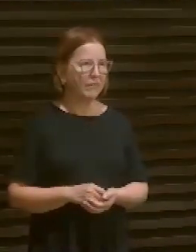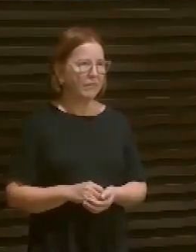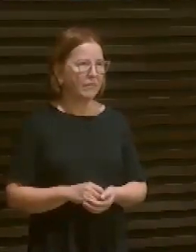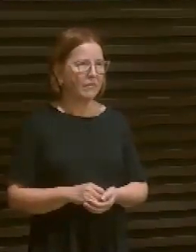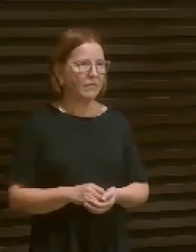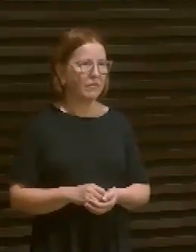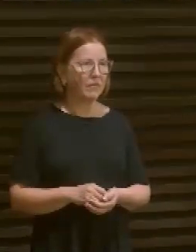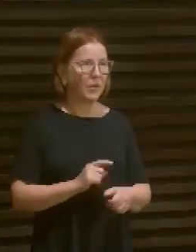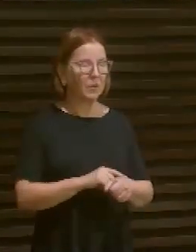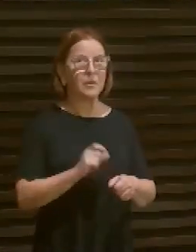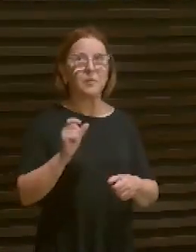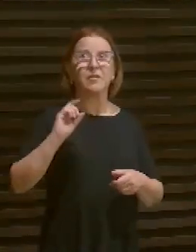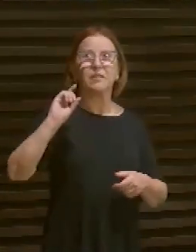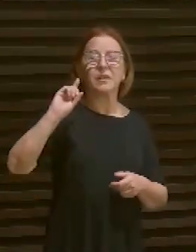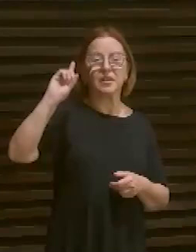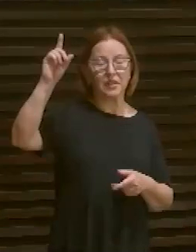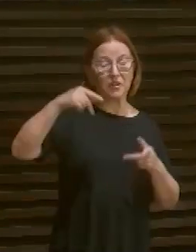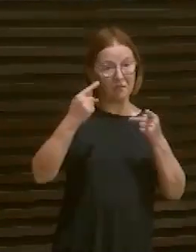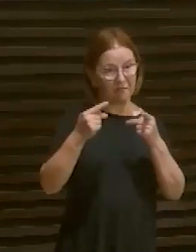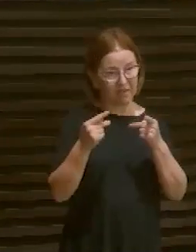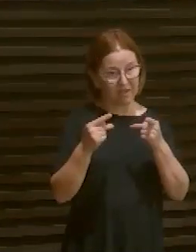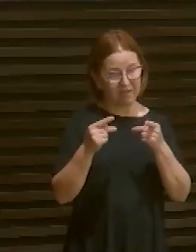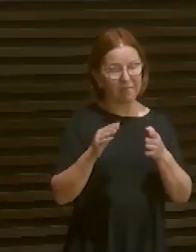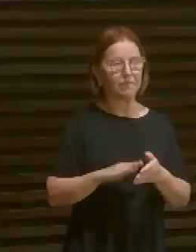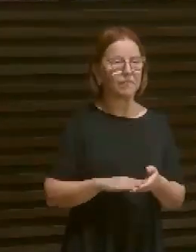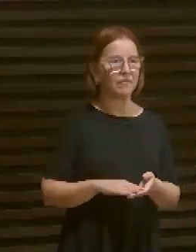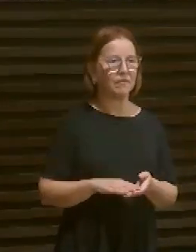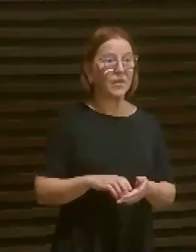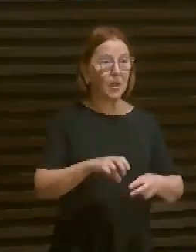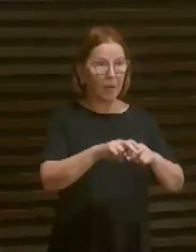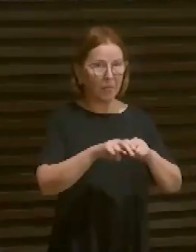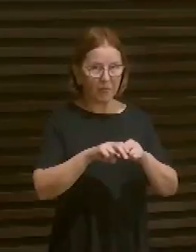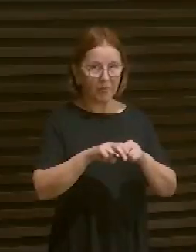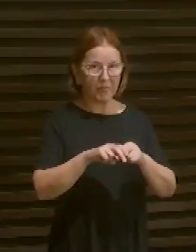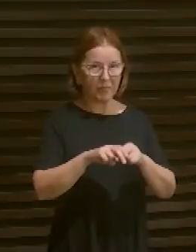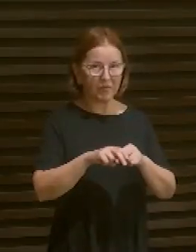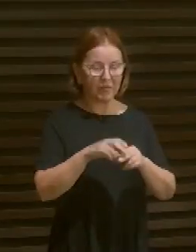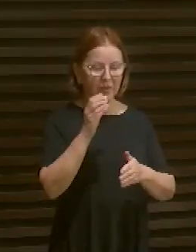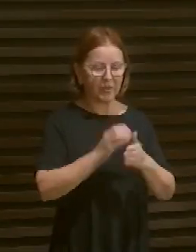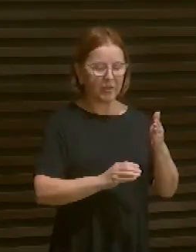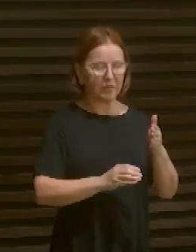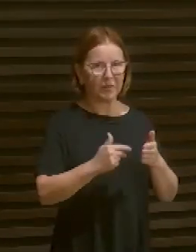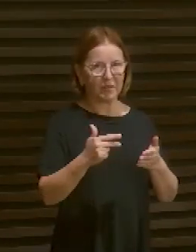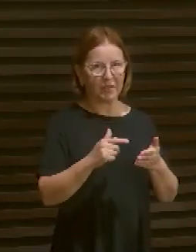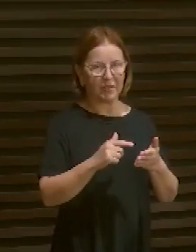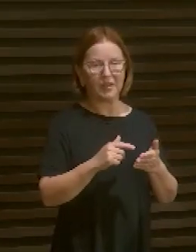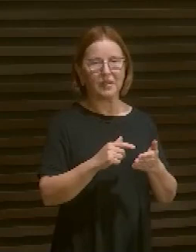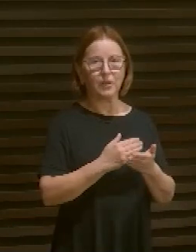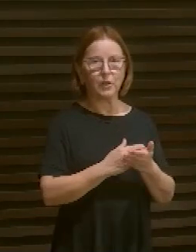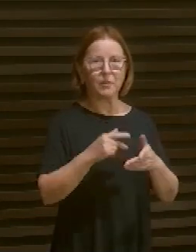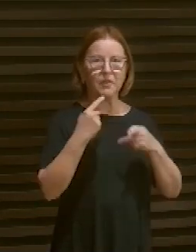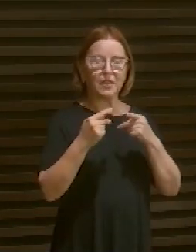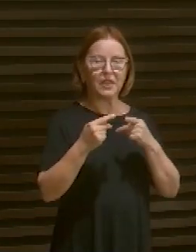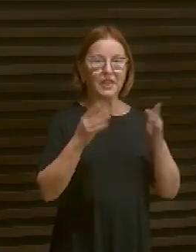Quando a palavra de Deus diz uma coisa, por isso ele começa dizendo no capítulo 3, que Jesus é o